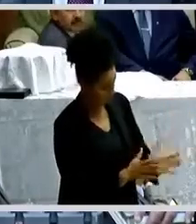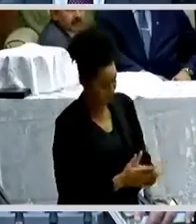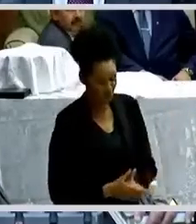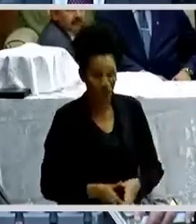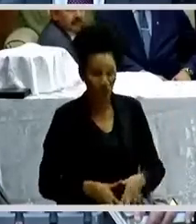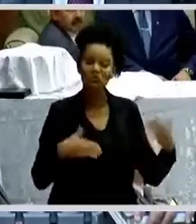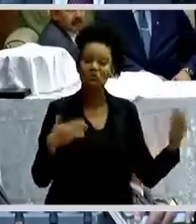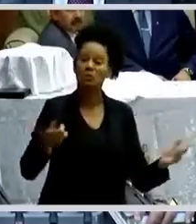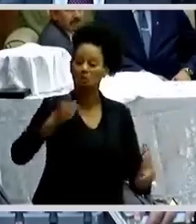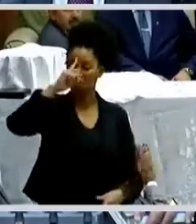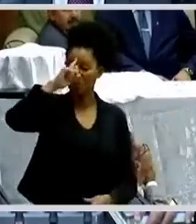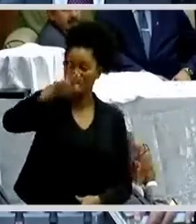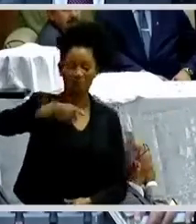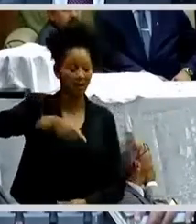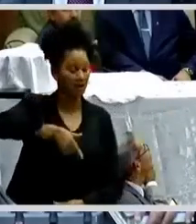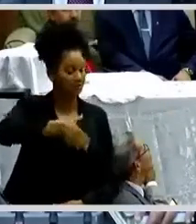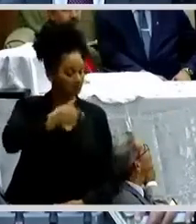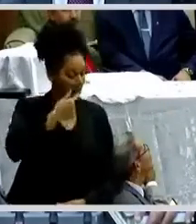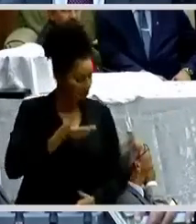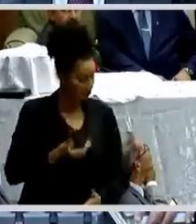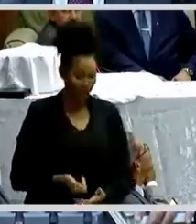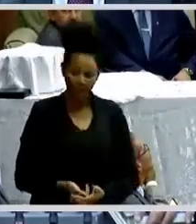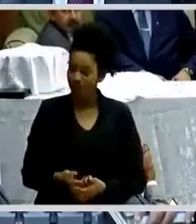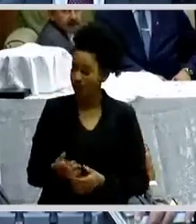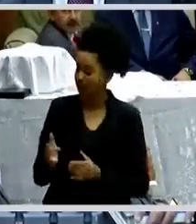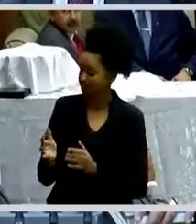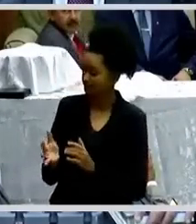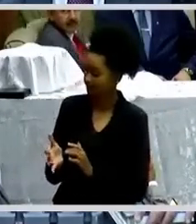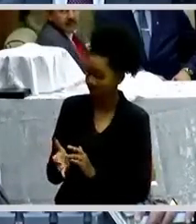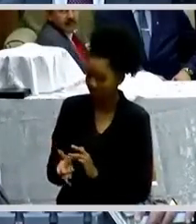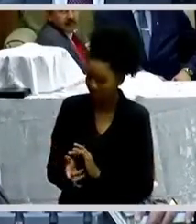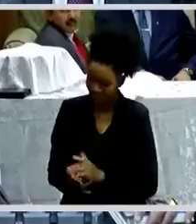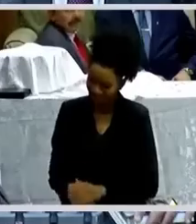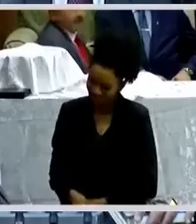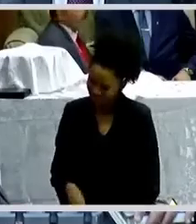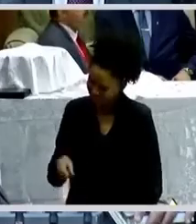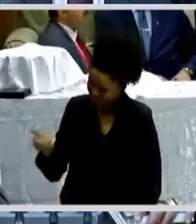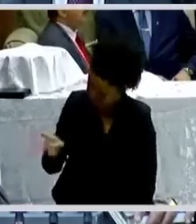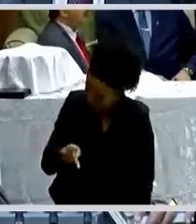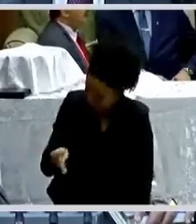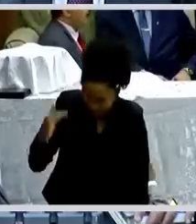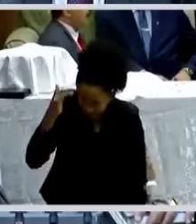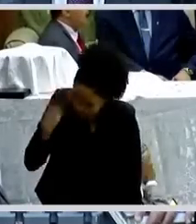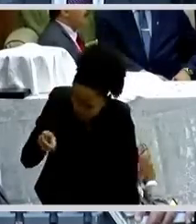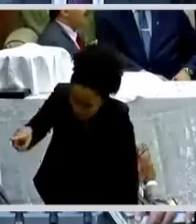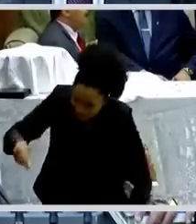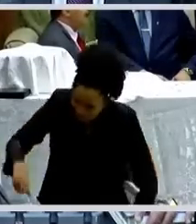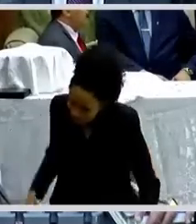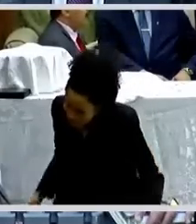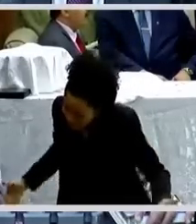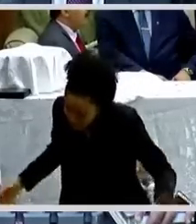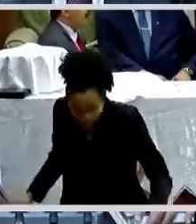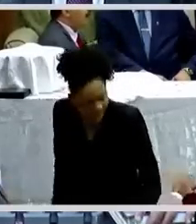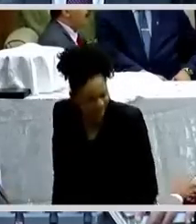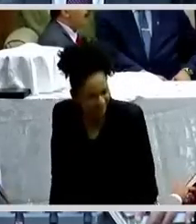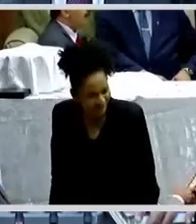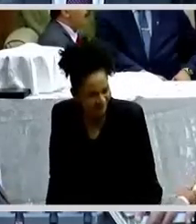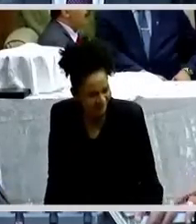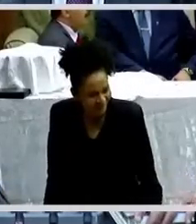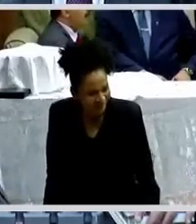maior mandamento? Aí Jesus ainda zomba, diz: tu é mestre, não sabe isso?